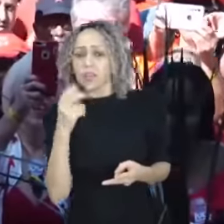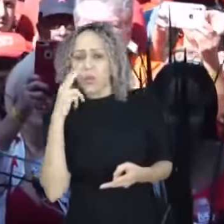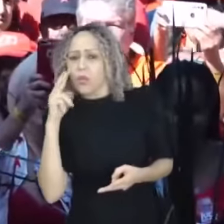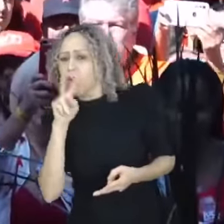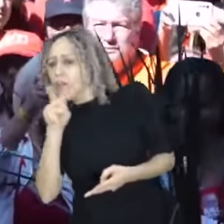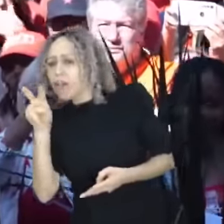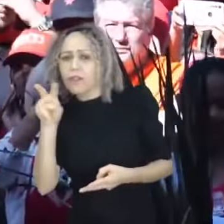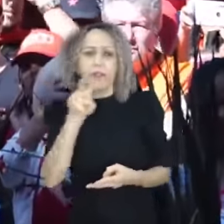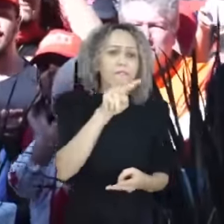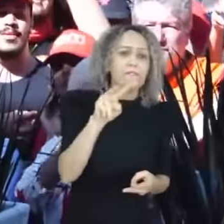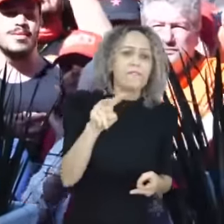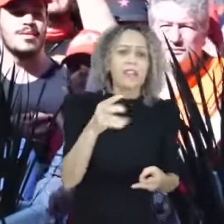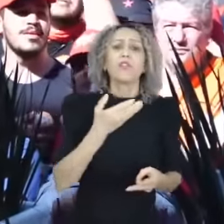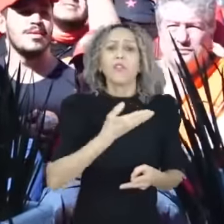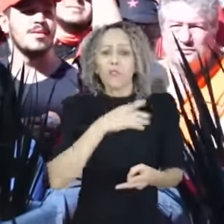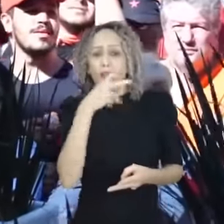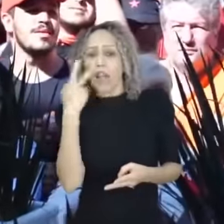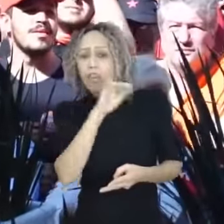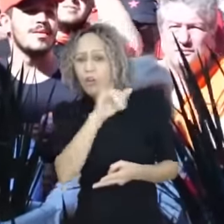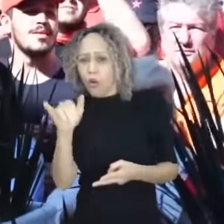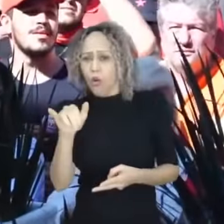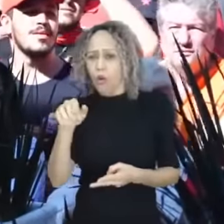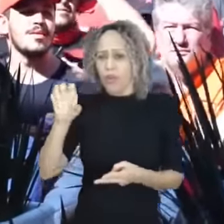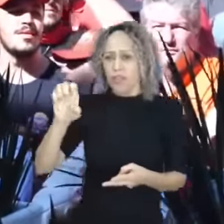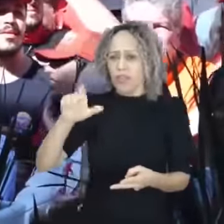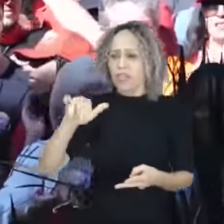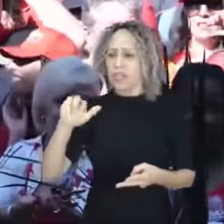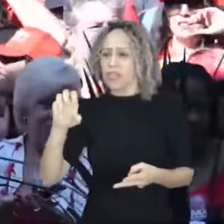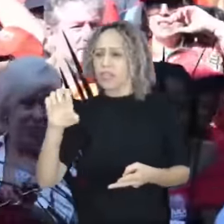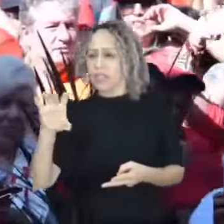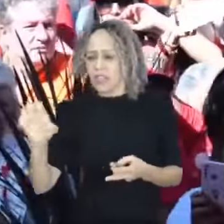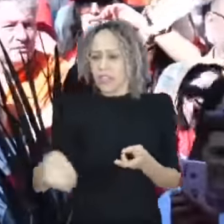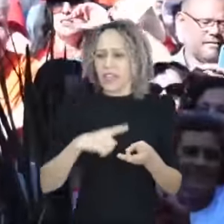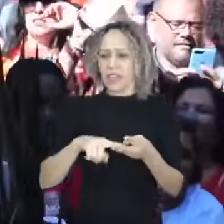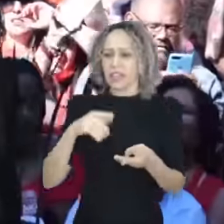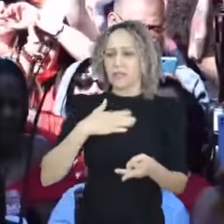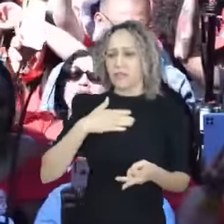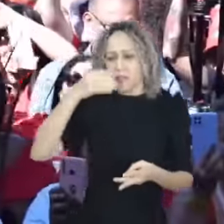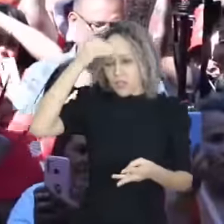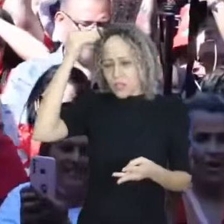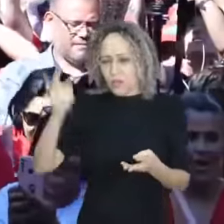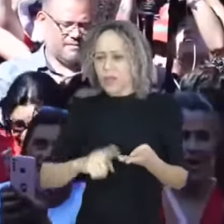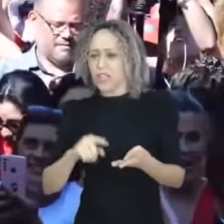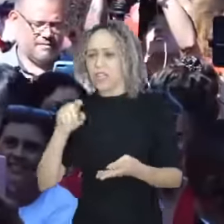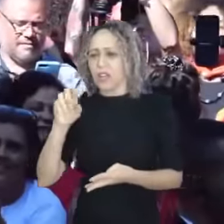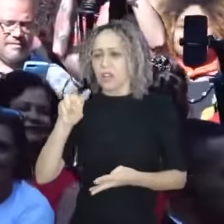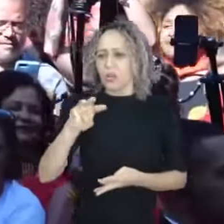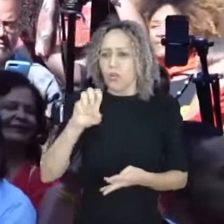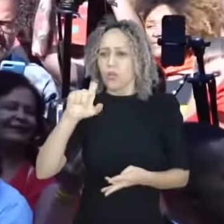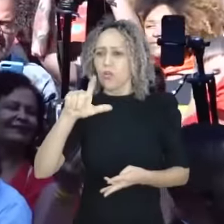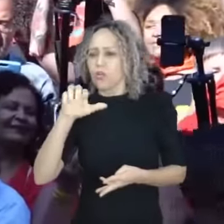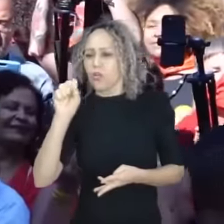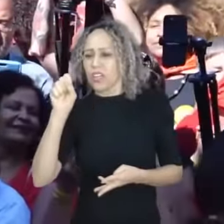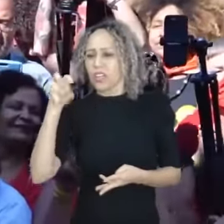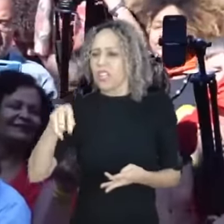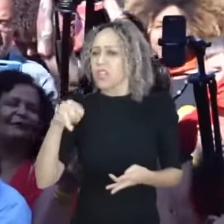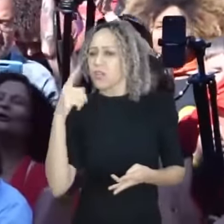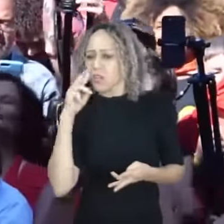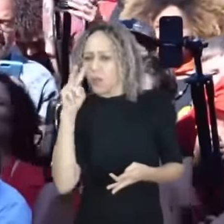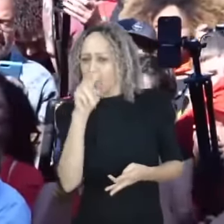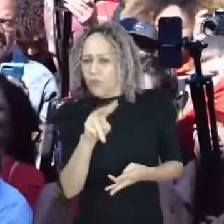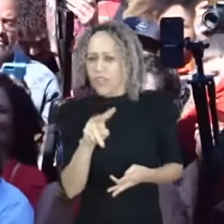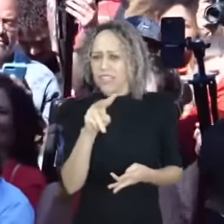aqui, aqui eu estou vendo a Nádia, o Wilson, estou vendo a minha sobrinha, estou vendo a Inei, estou vendo o Topo Gijo, estou vendo